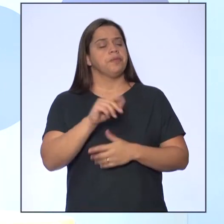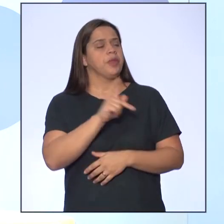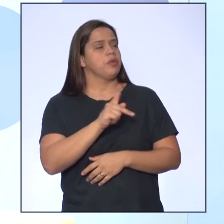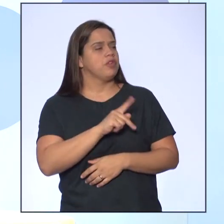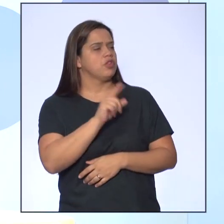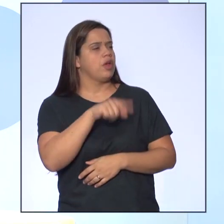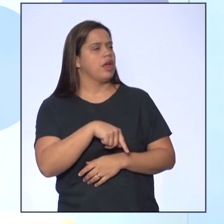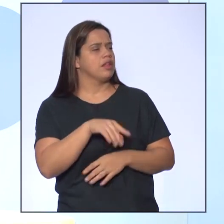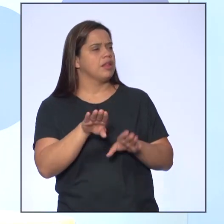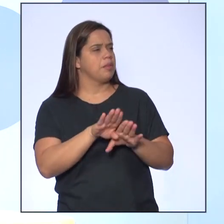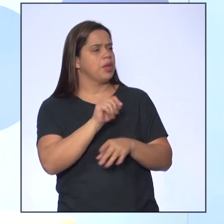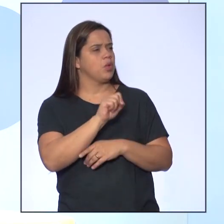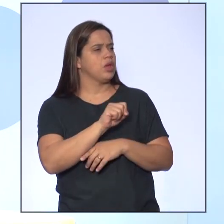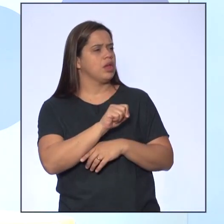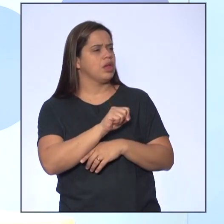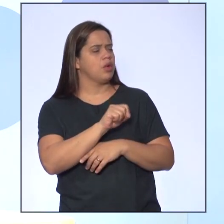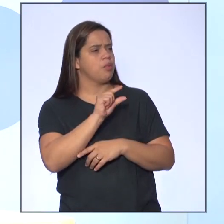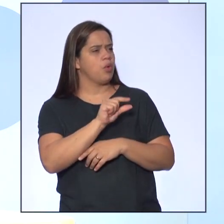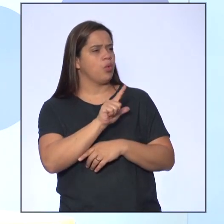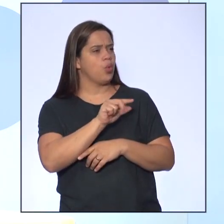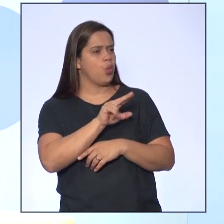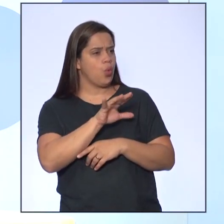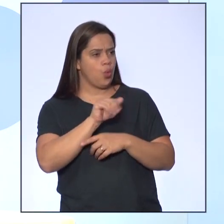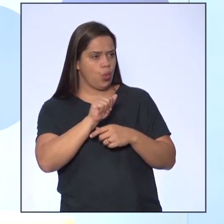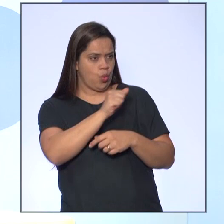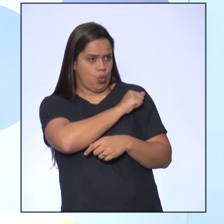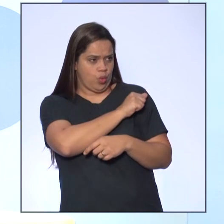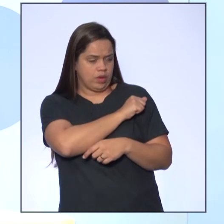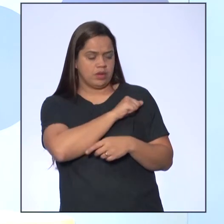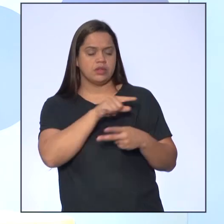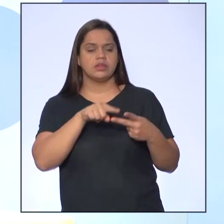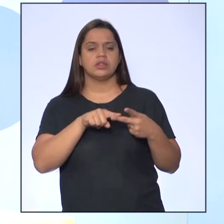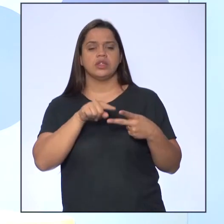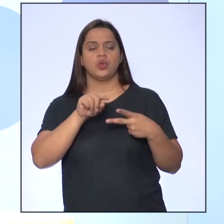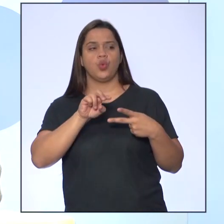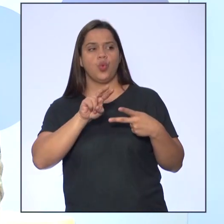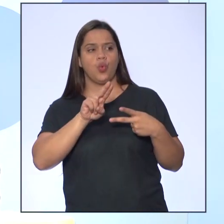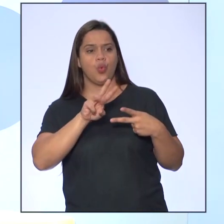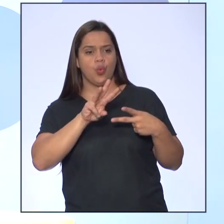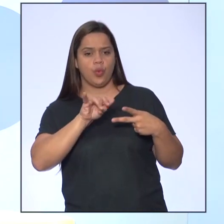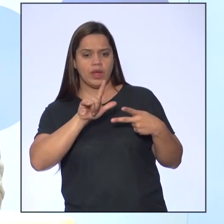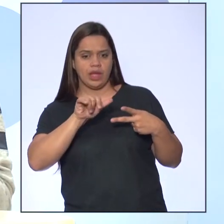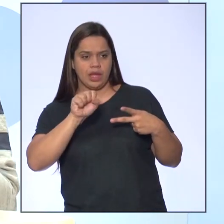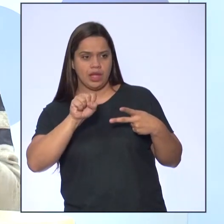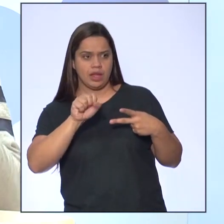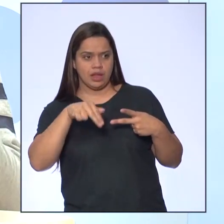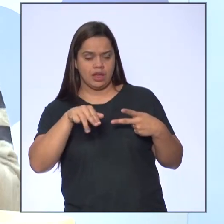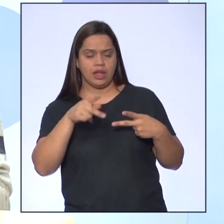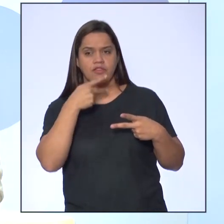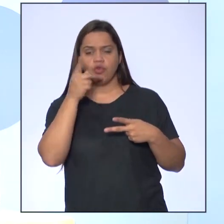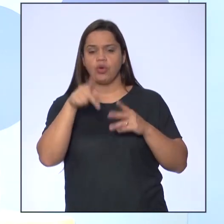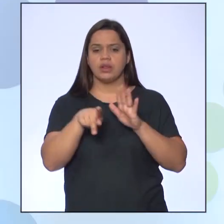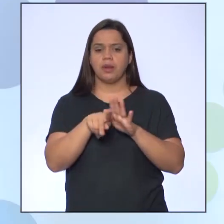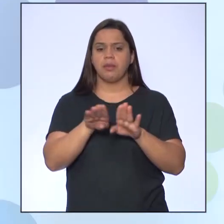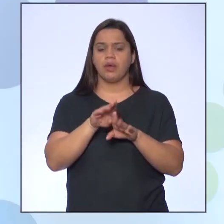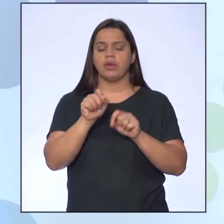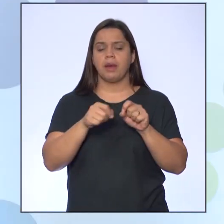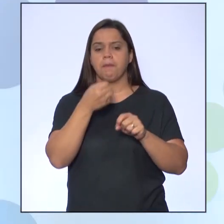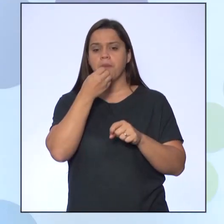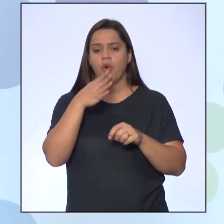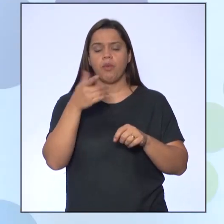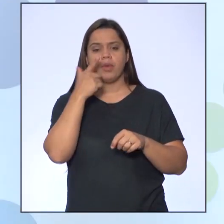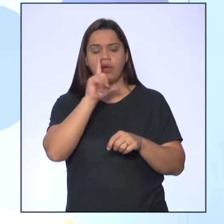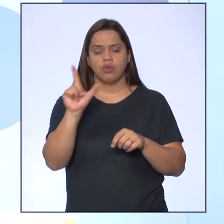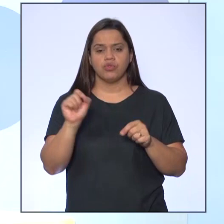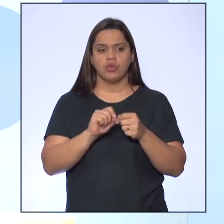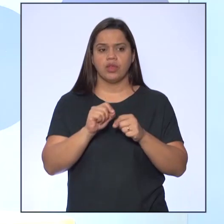Lucas e o William estão falando. O William está falando que serve essa tática para fazer a abertura durante o jogo para conseguir